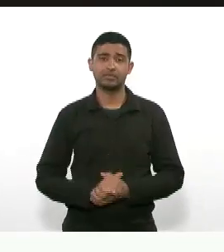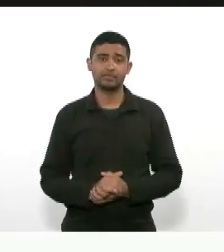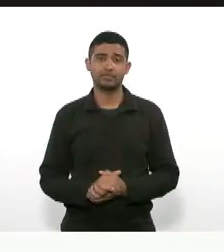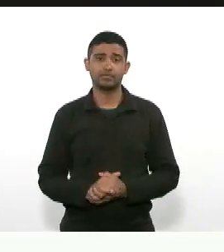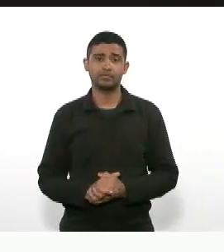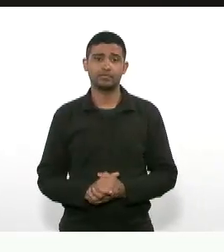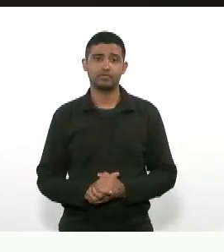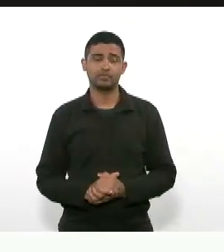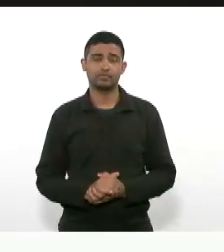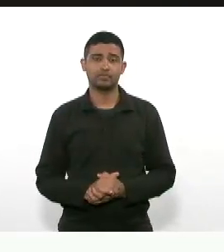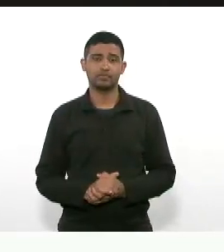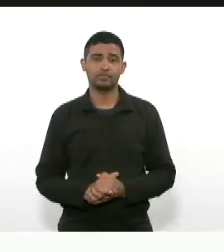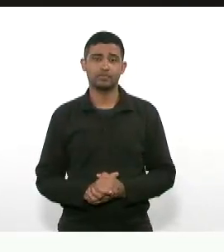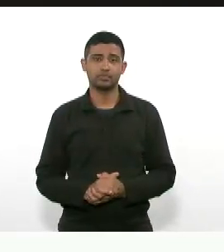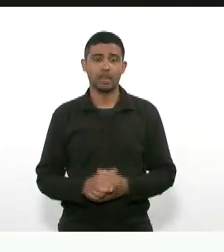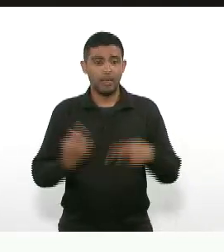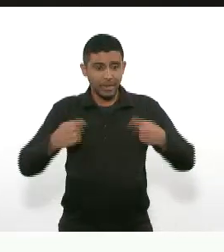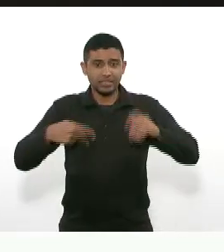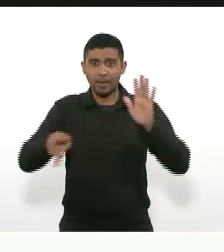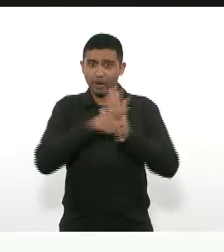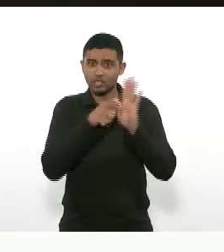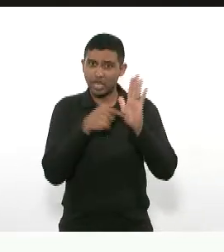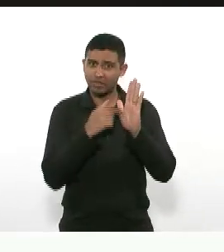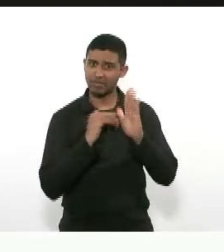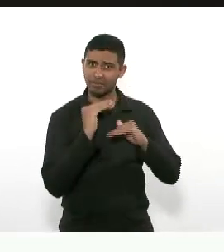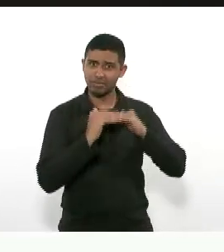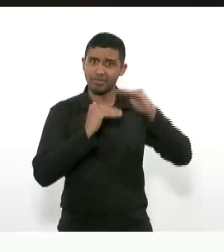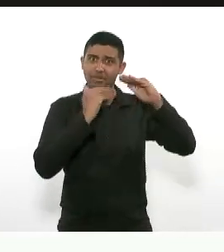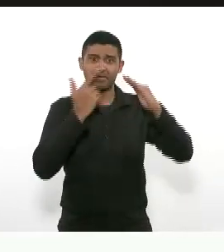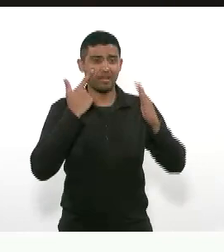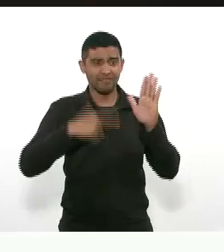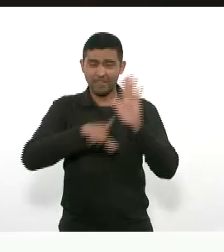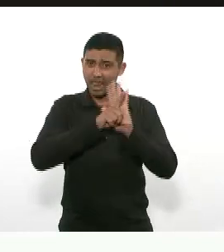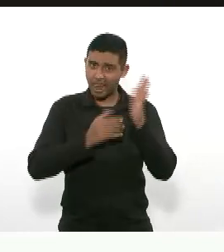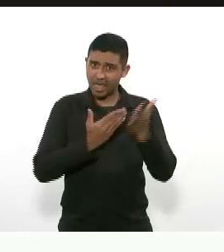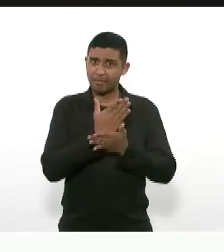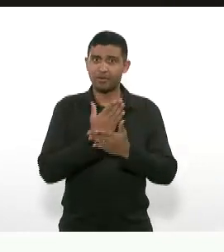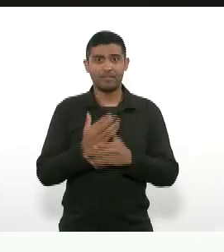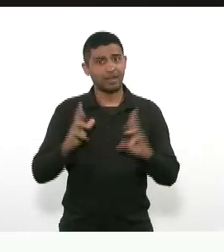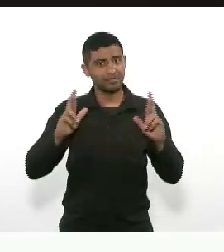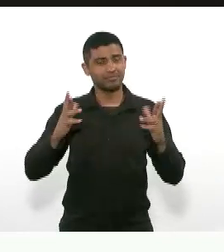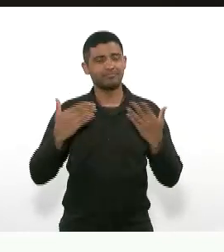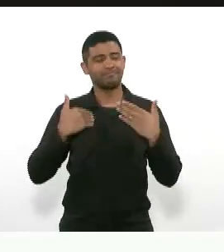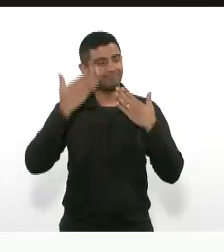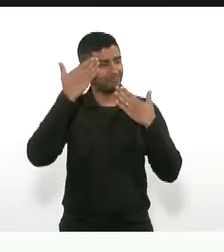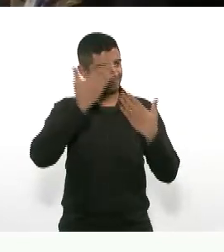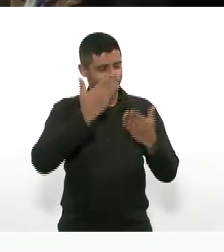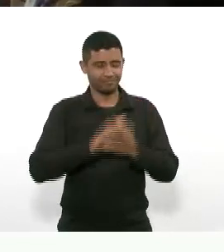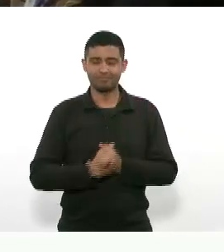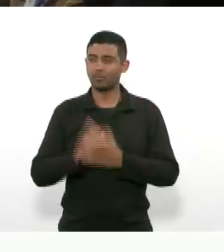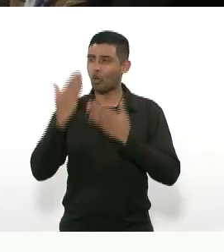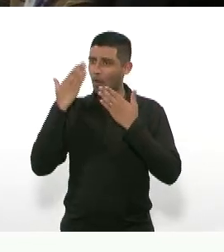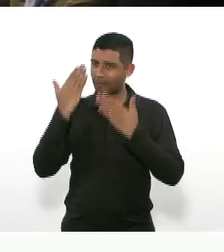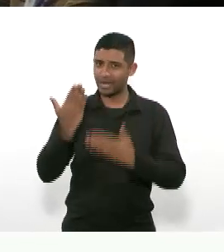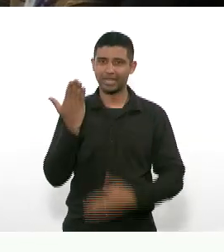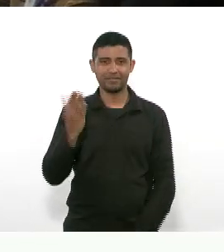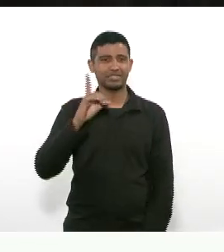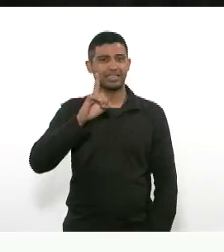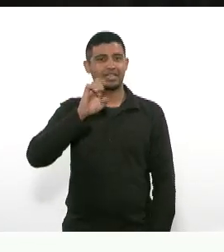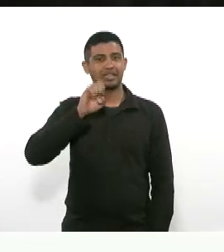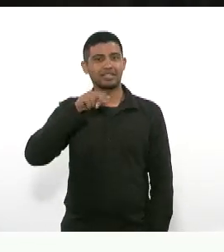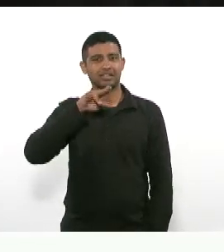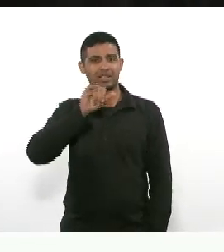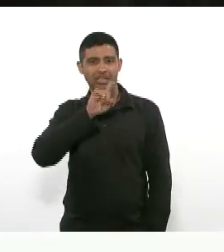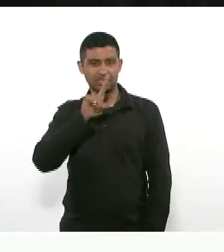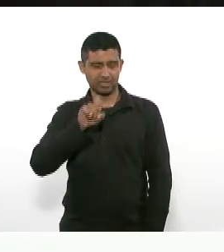esse projeto avance e que a lei seja aprovada. Tá, muito obrigada. Obrigada, doutora Denise. Quero